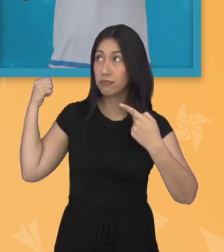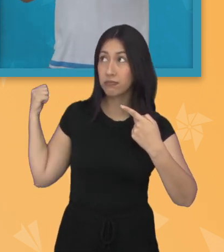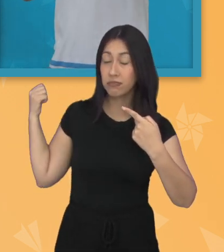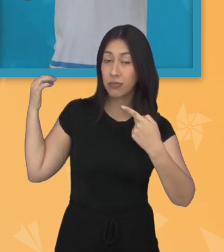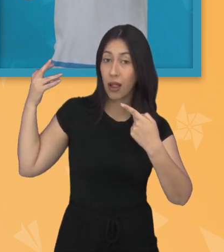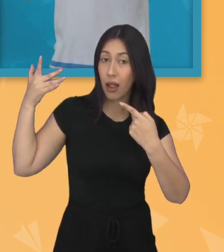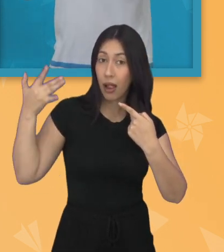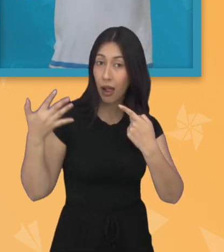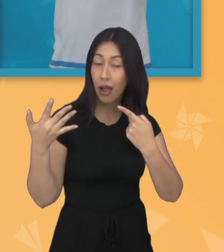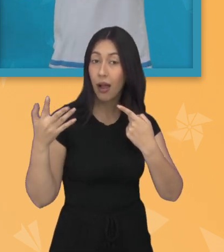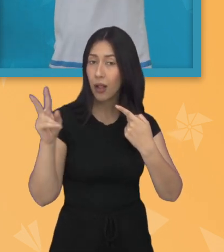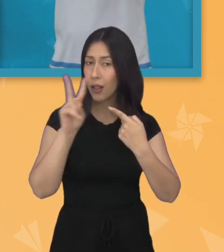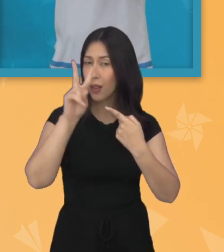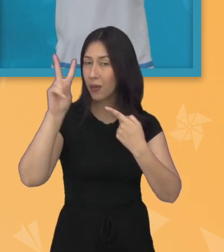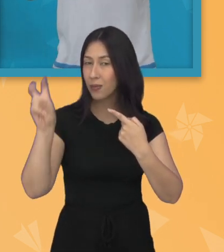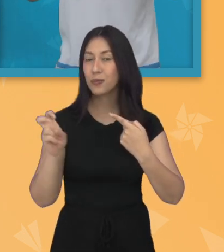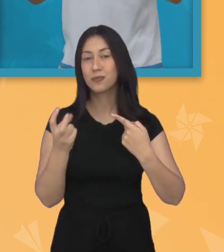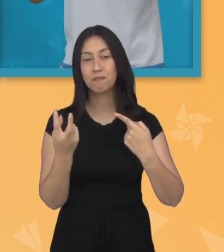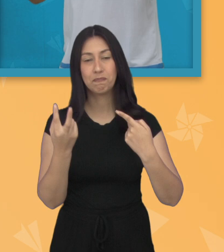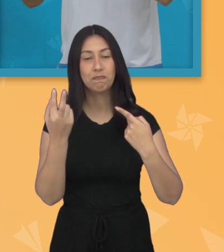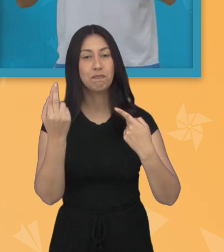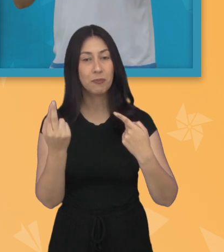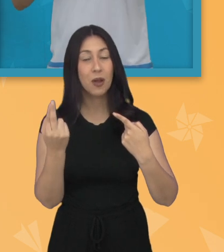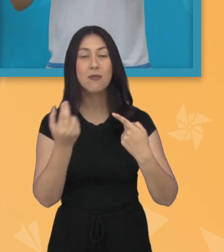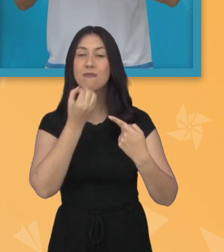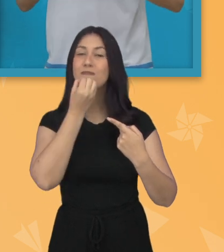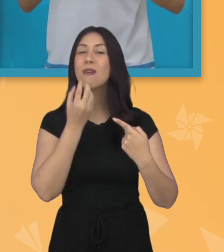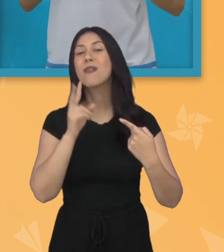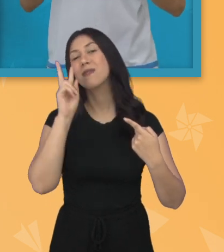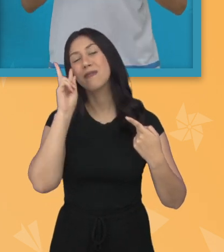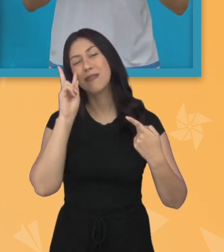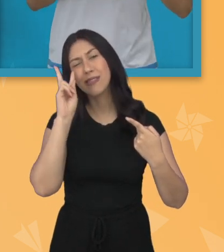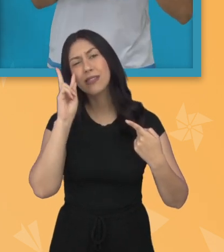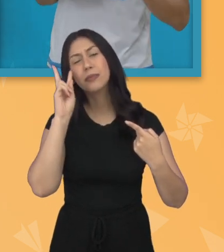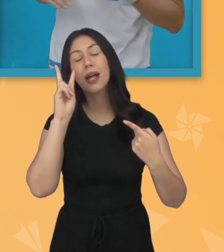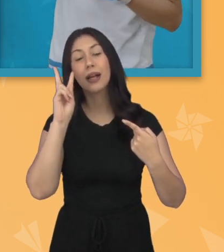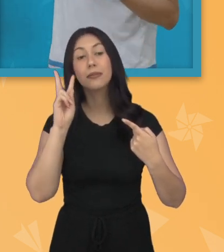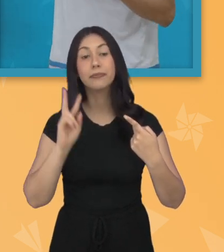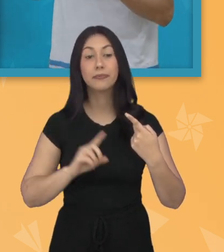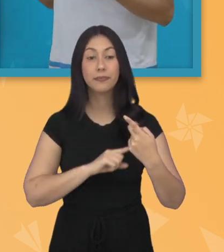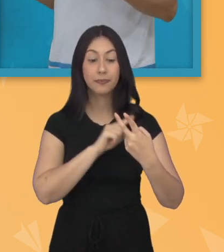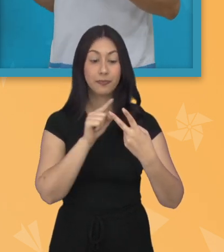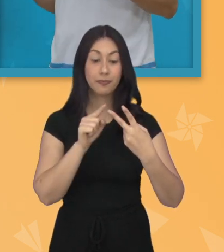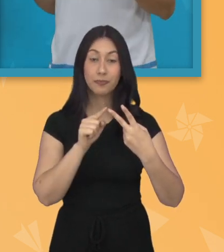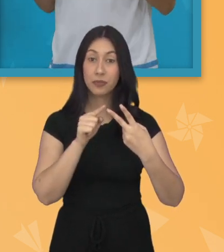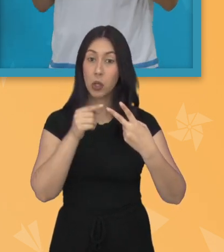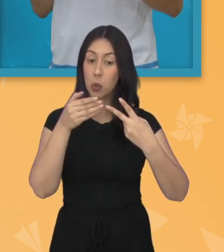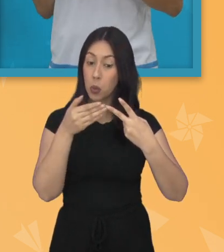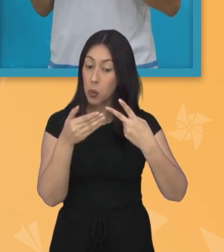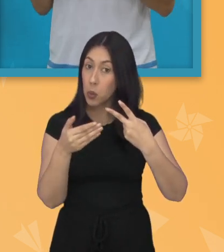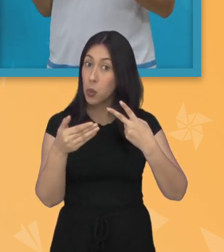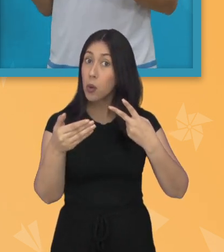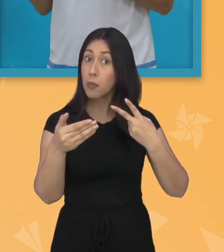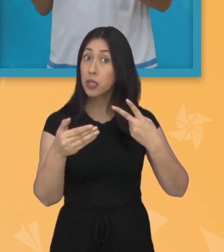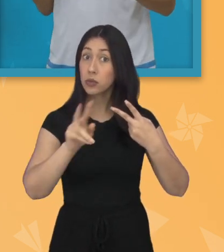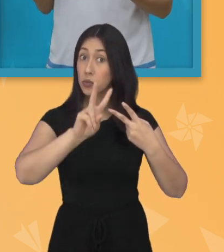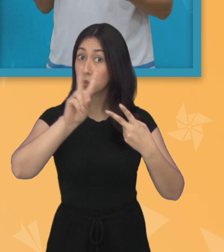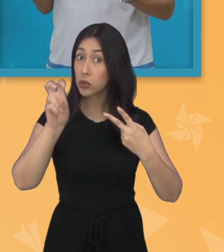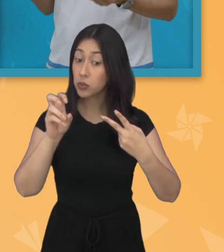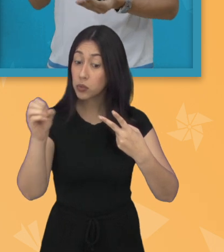pouco com o que a gente vai abordar aqui hoje, né? Então sempre bom retomar um pouco alguns assuntos. Uma introdução de fato ao